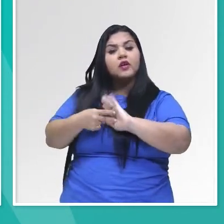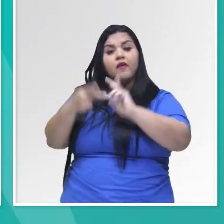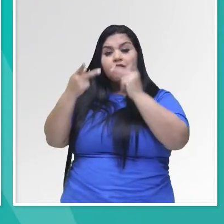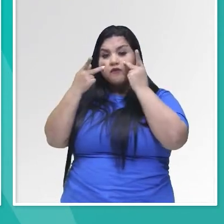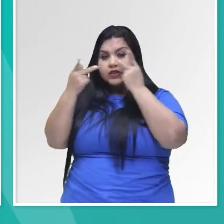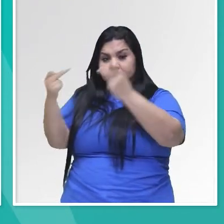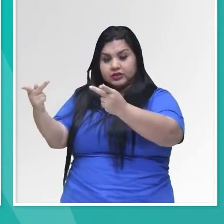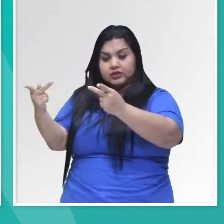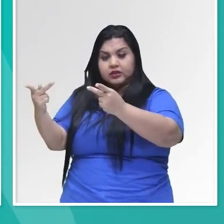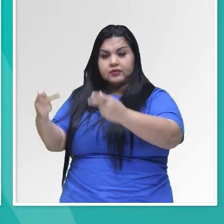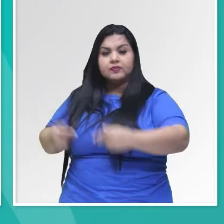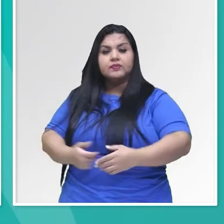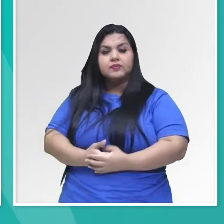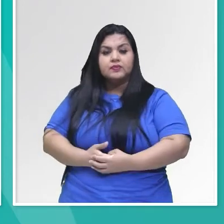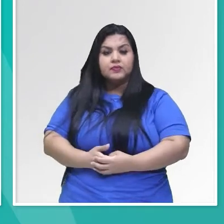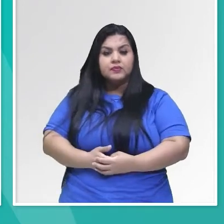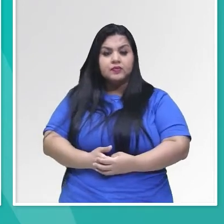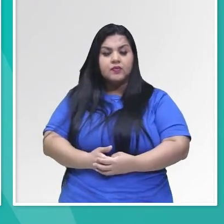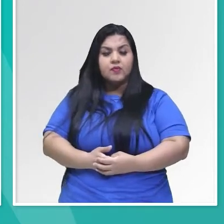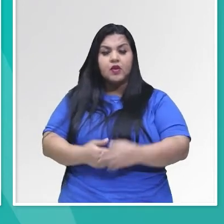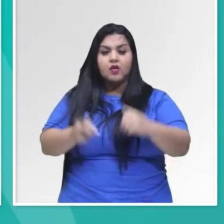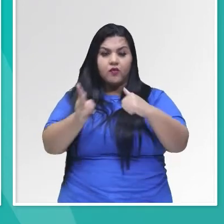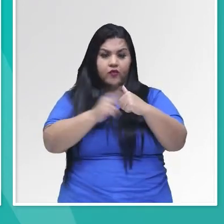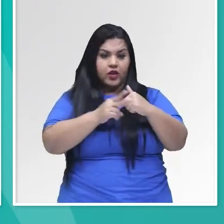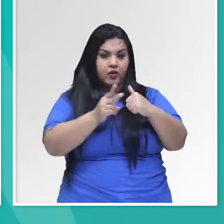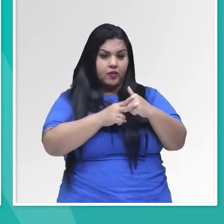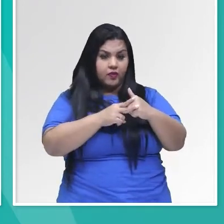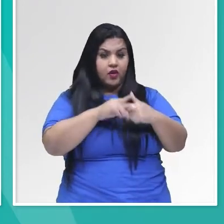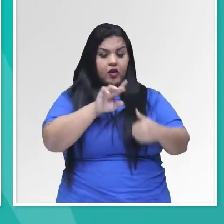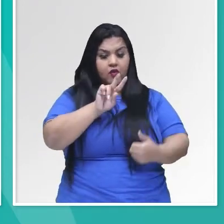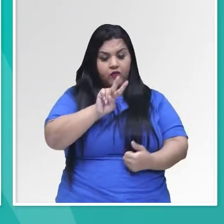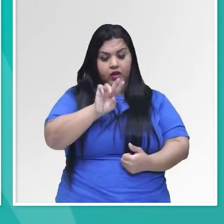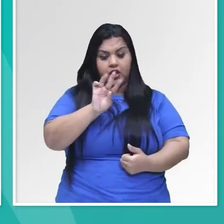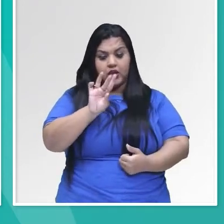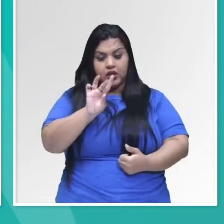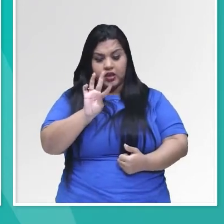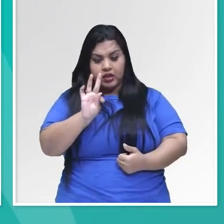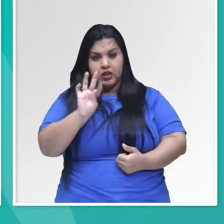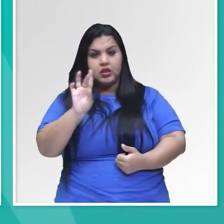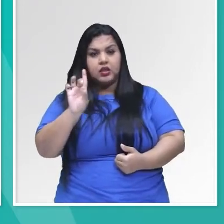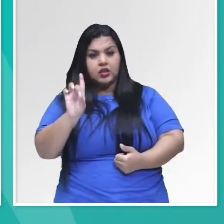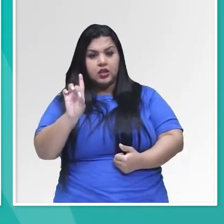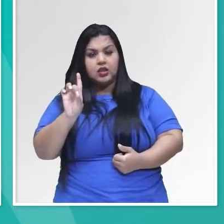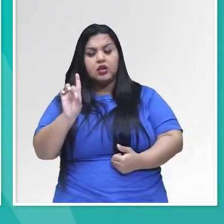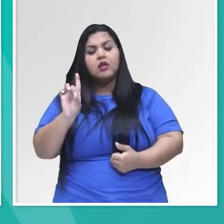só, visitar é um verbo transitivo direto. Visitou o quê?